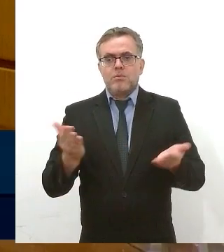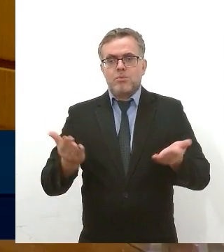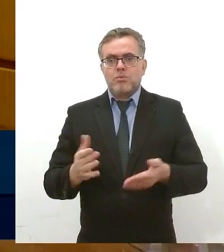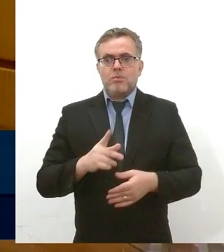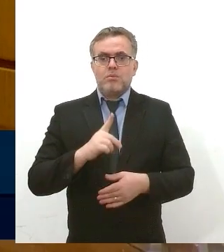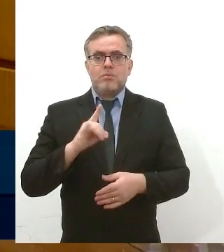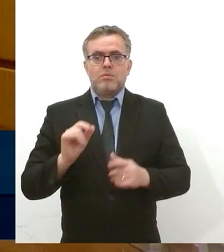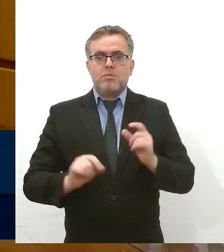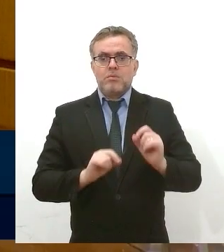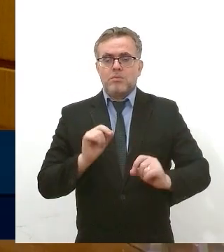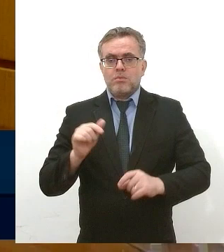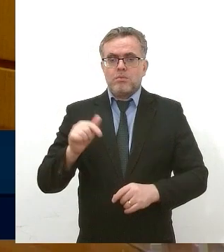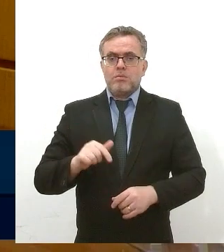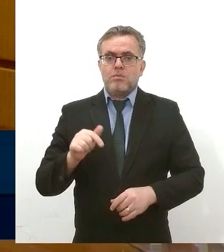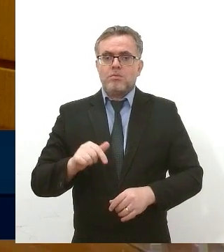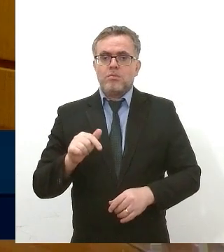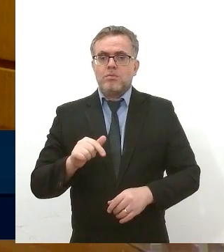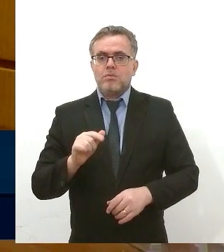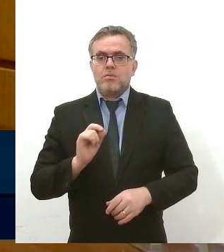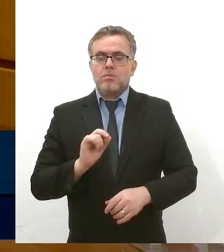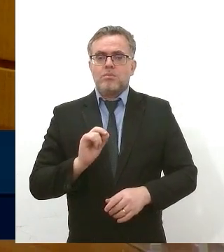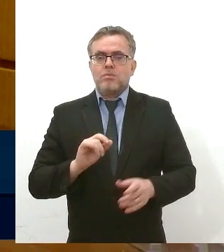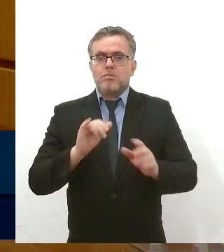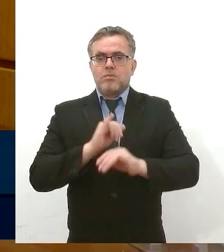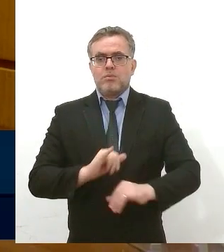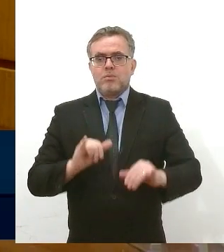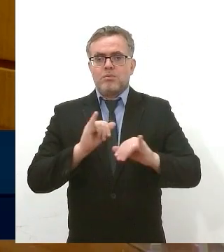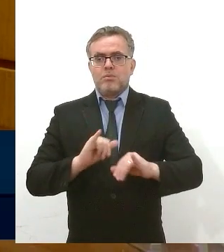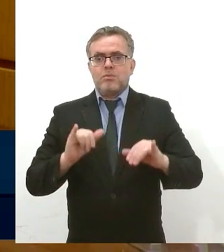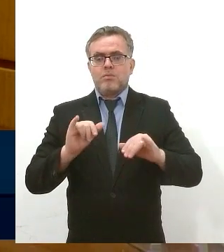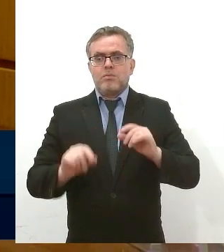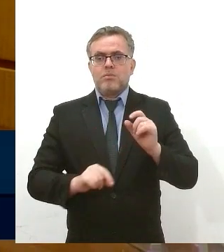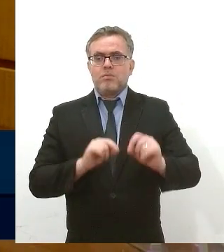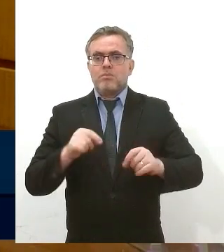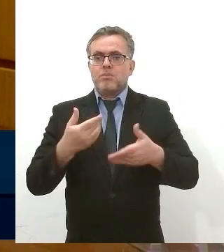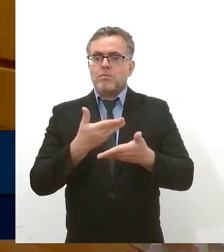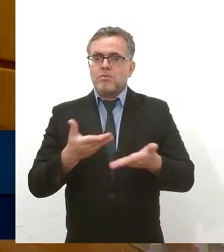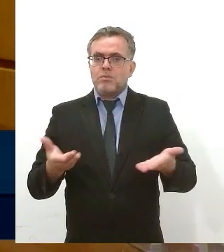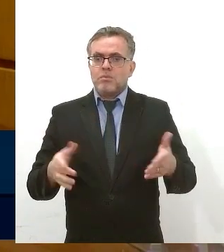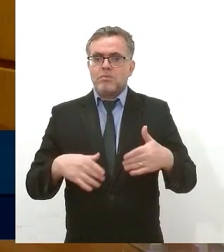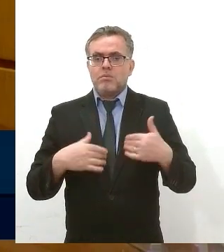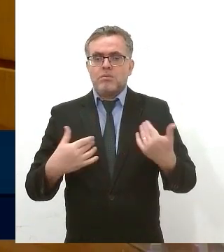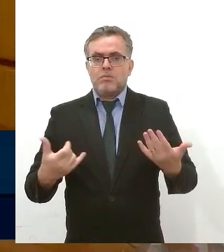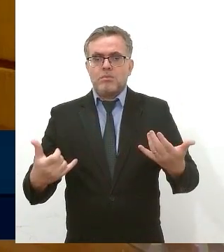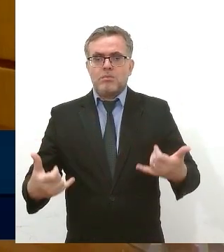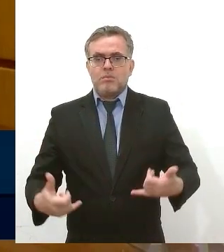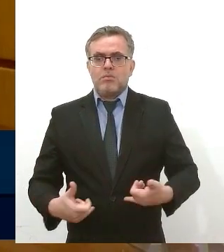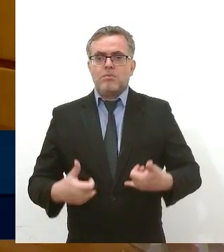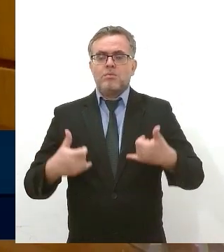quero informá-los que o aniversário da capital,